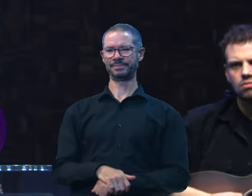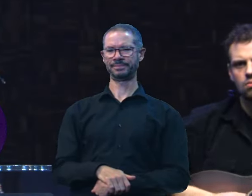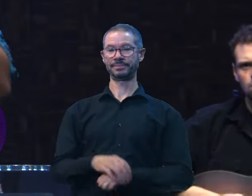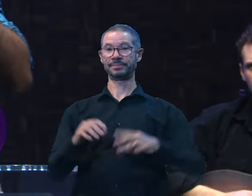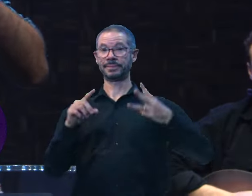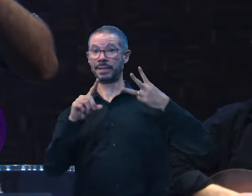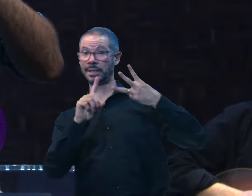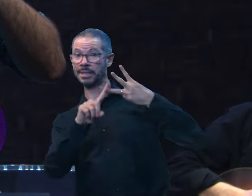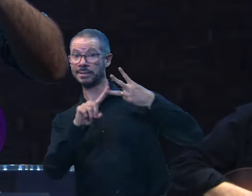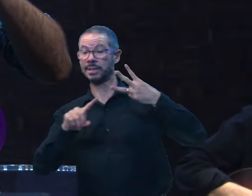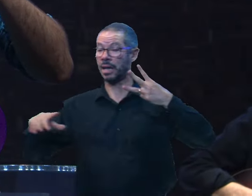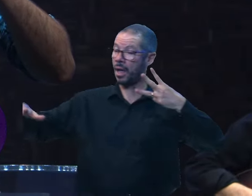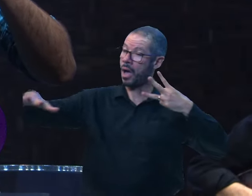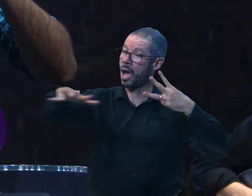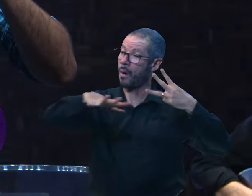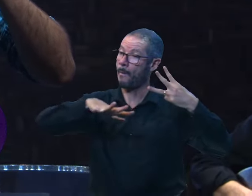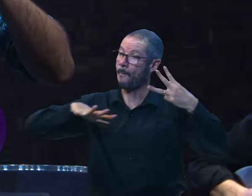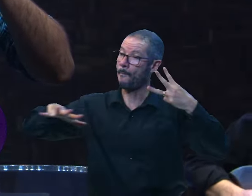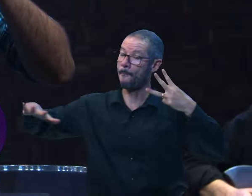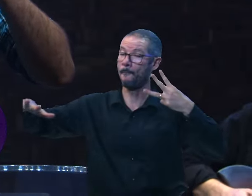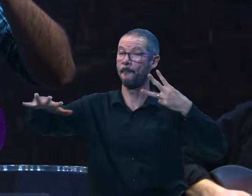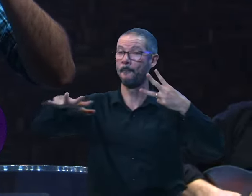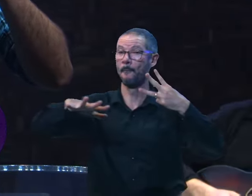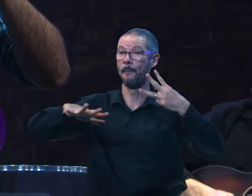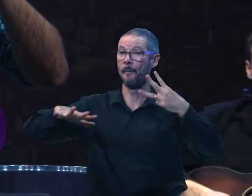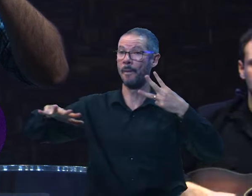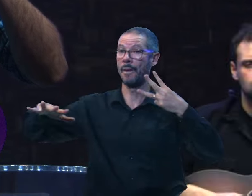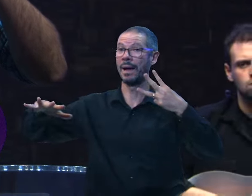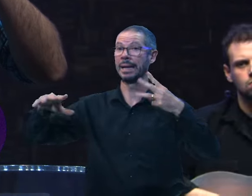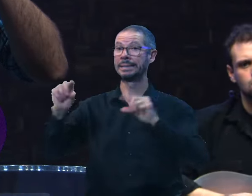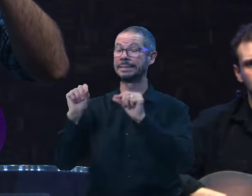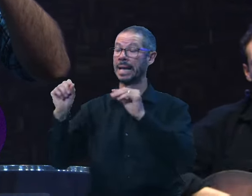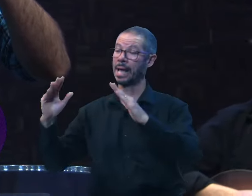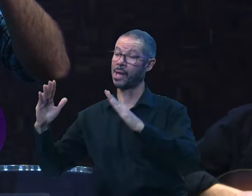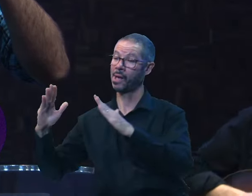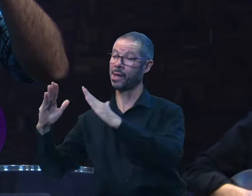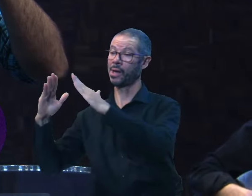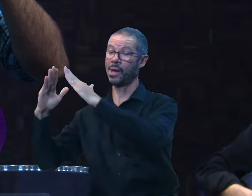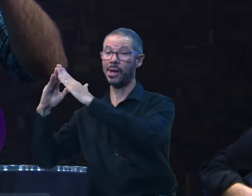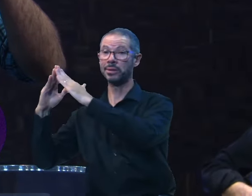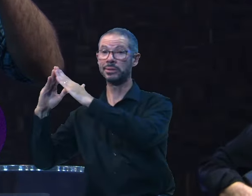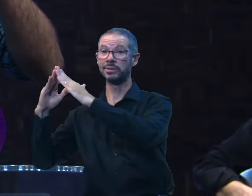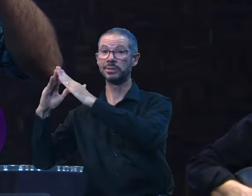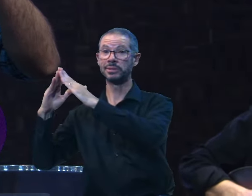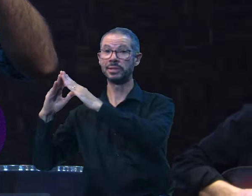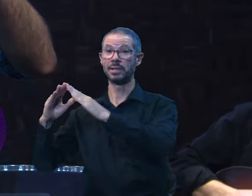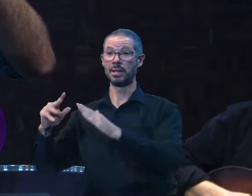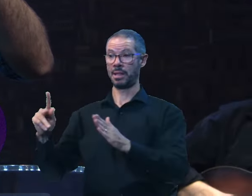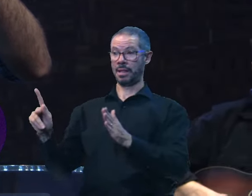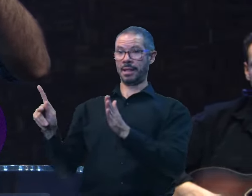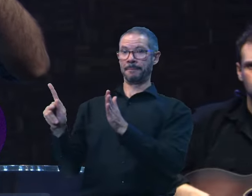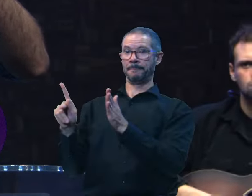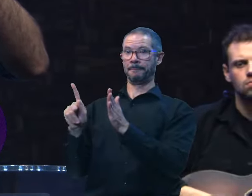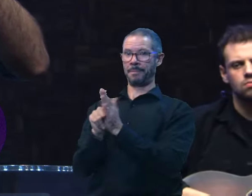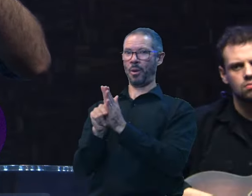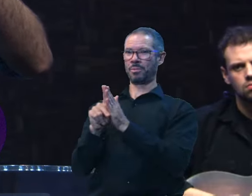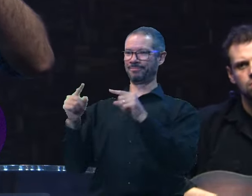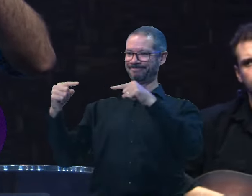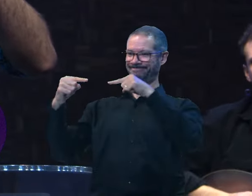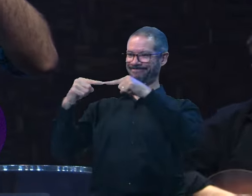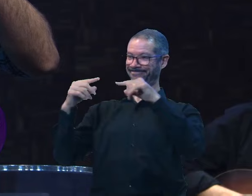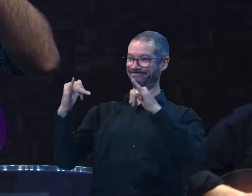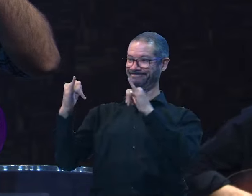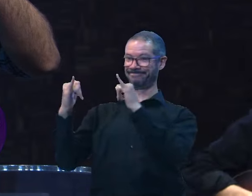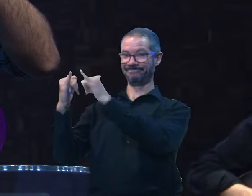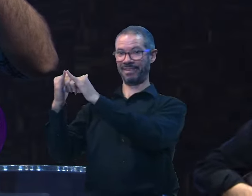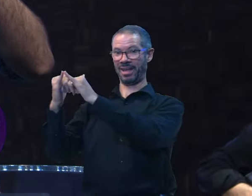Terceira coisa, o ambiente. O ambiente daquela casa era um ambiente propício para o perdão.